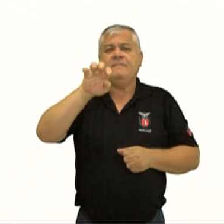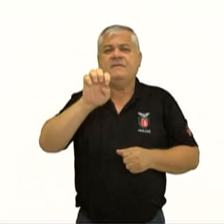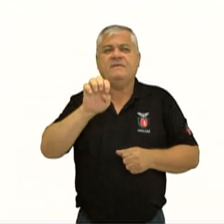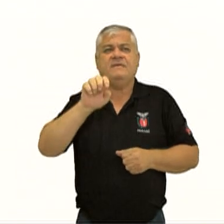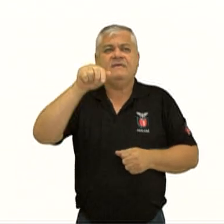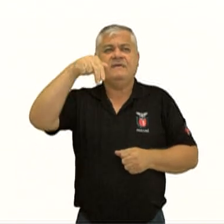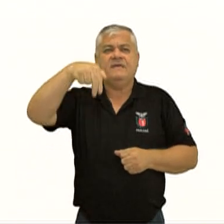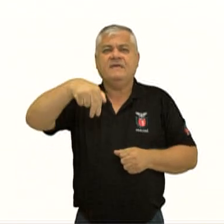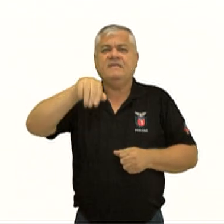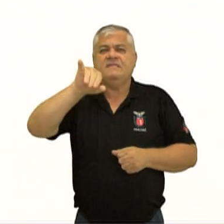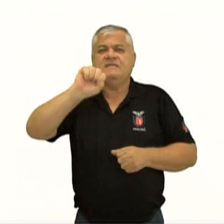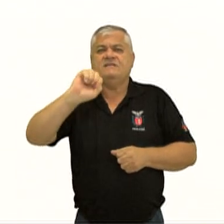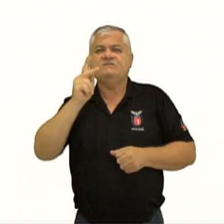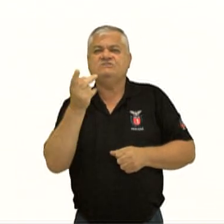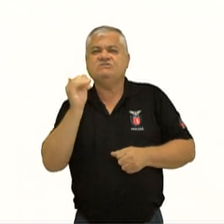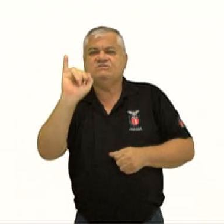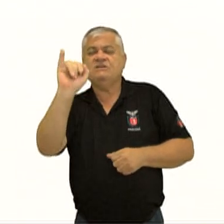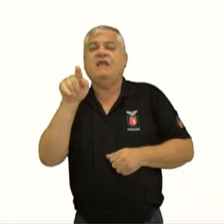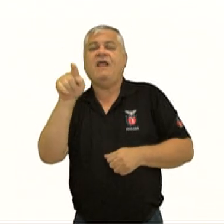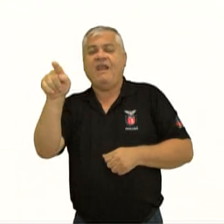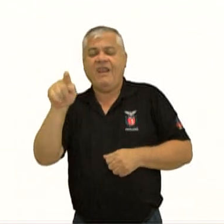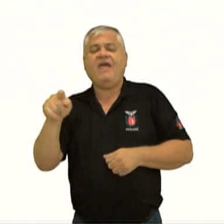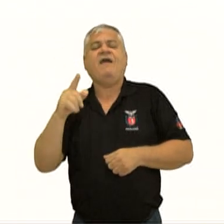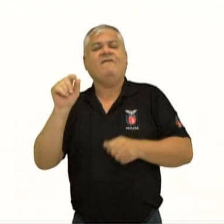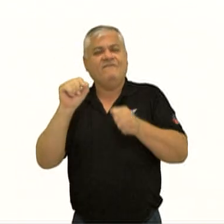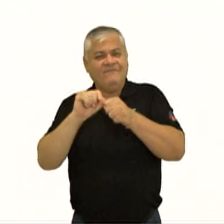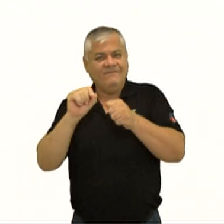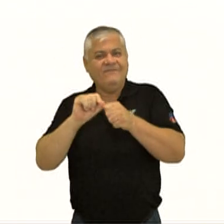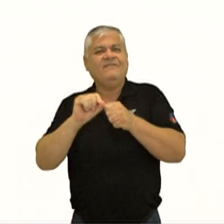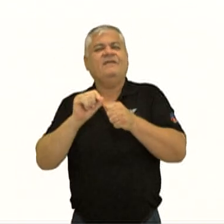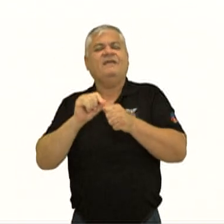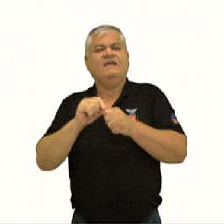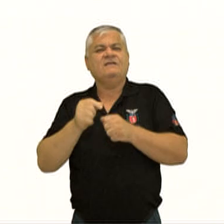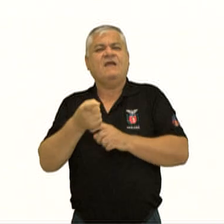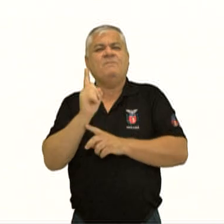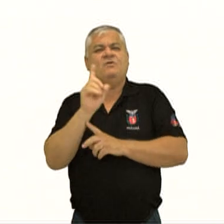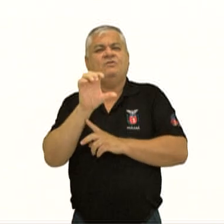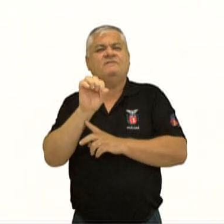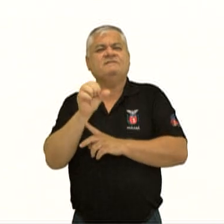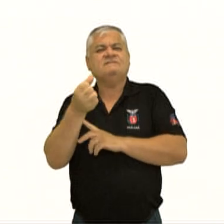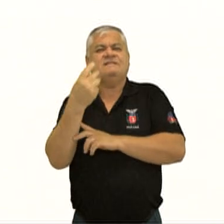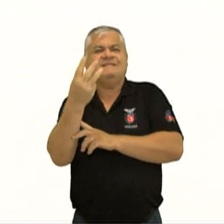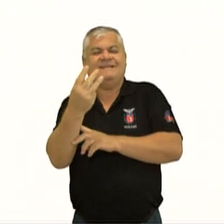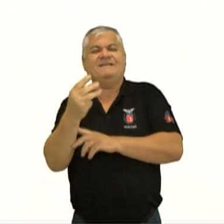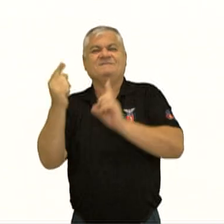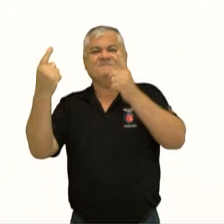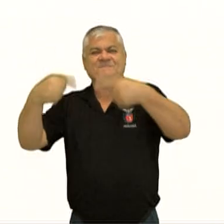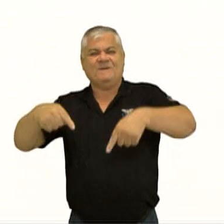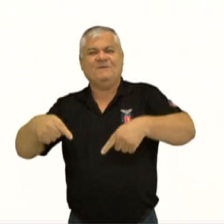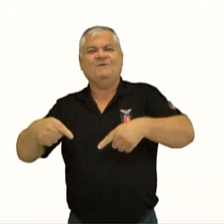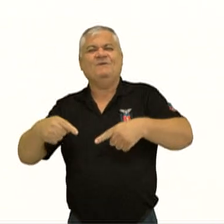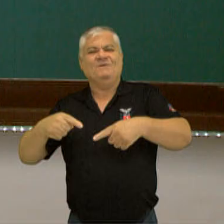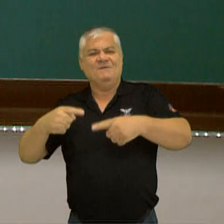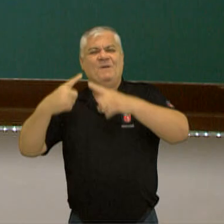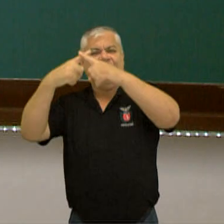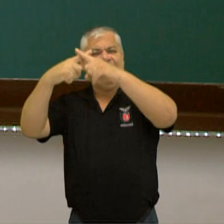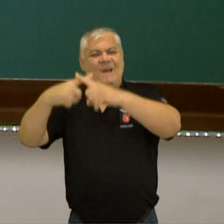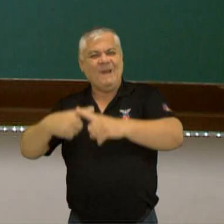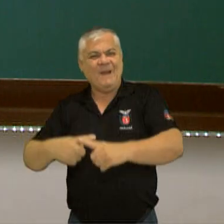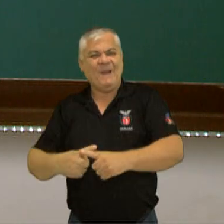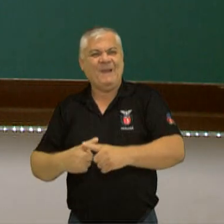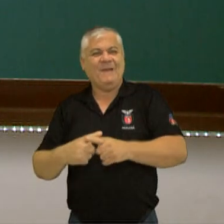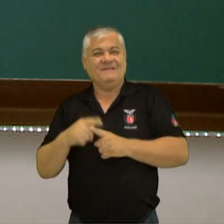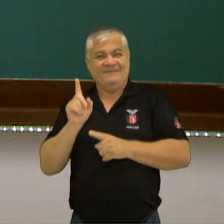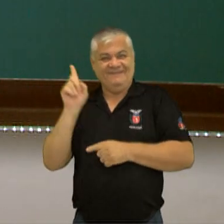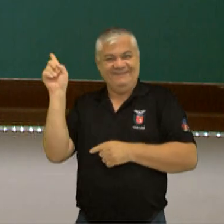que foi sediado os Jogos Pan-Americanos de 1963. Tá? E hoje em dia ele é assim, ó. A professora trouxe